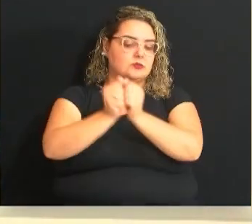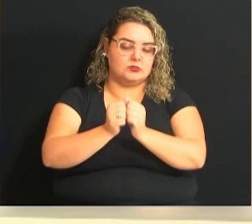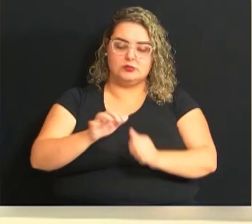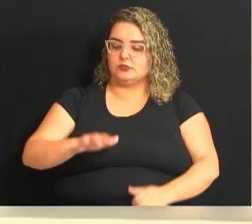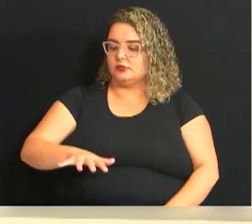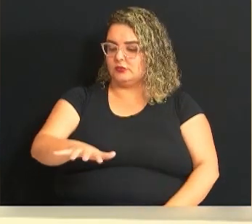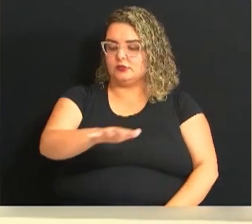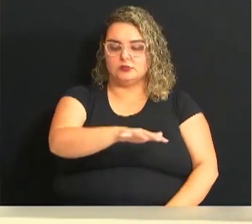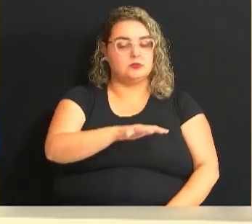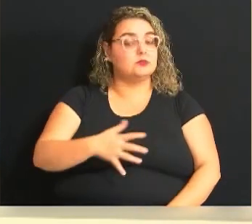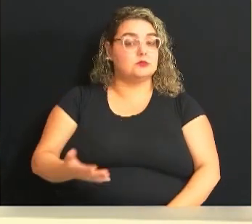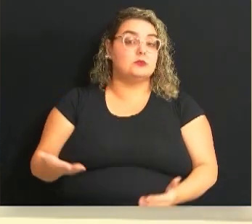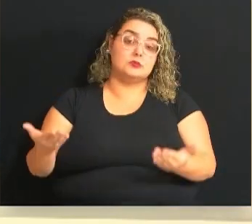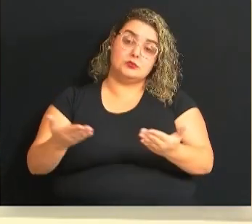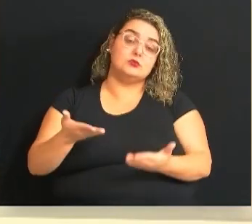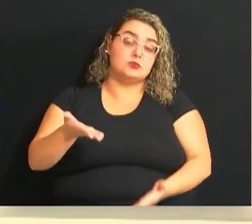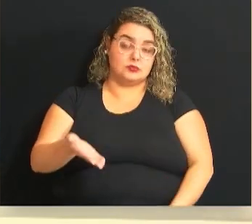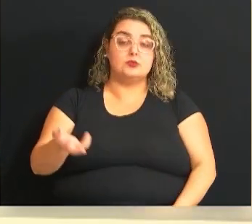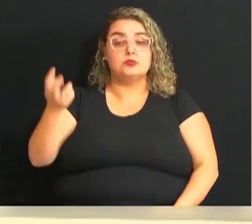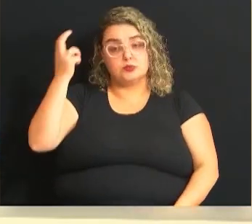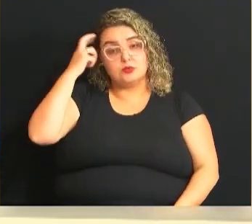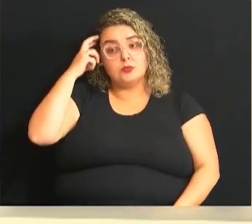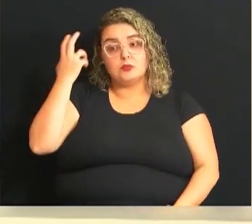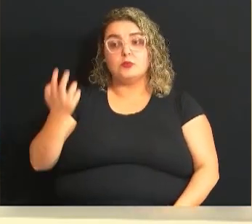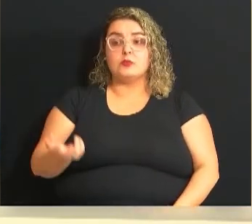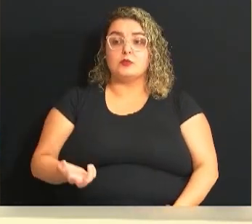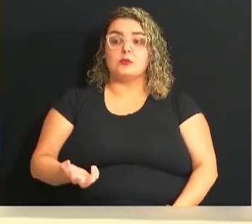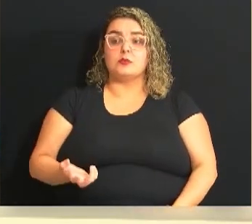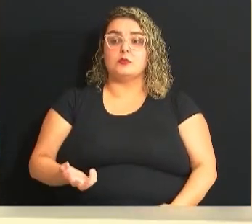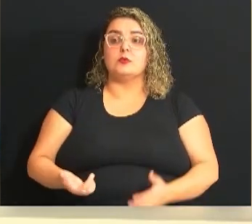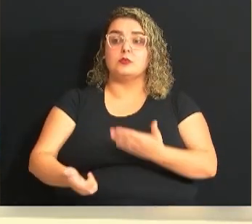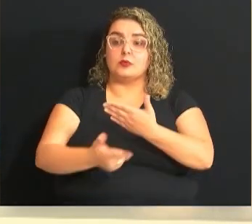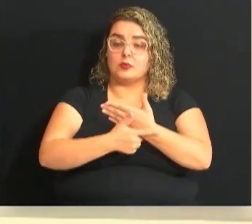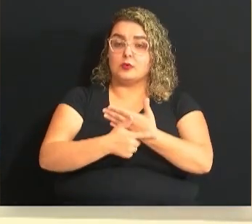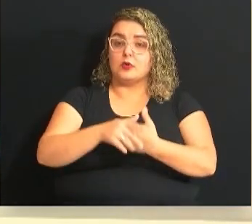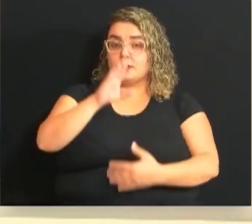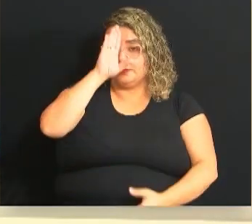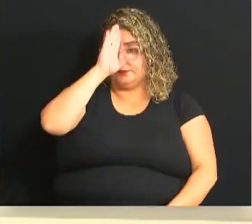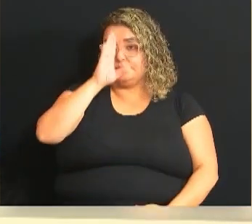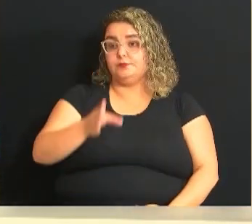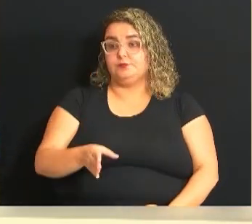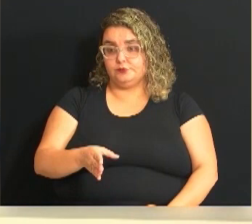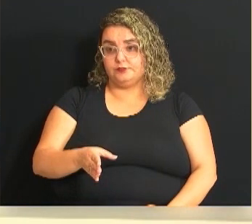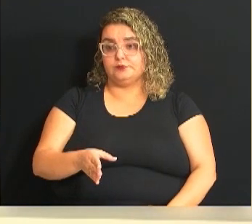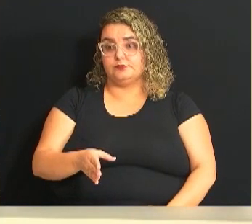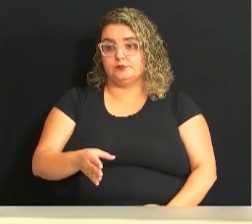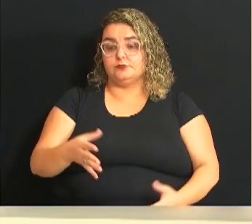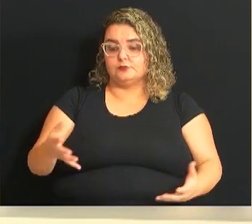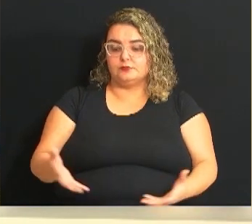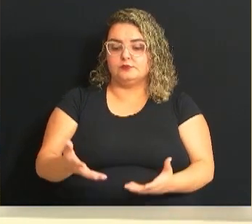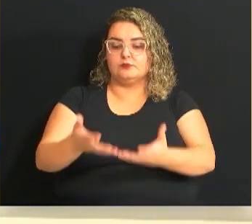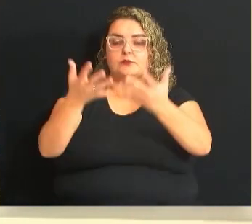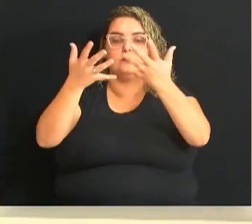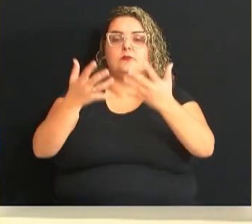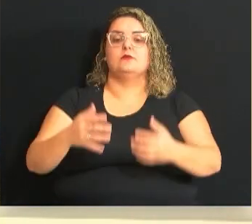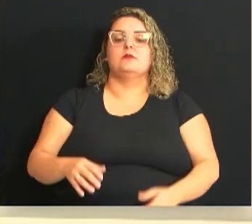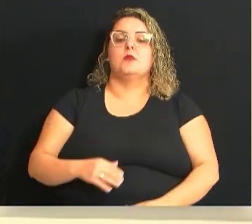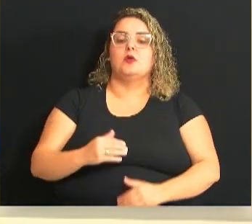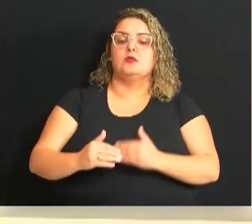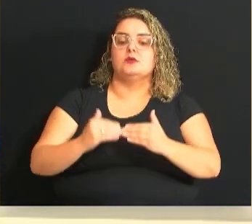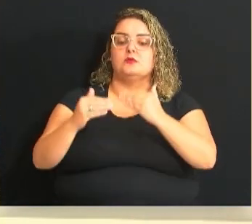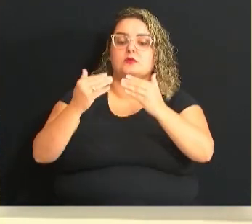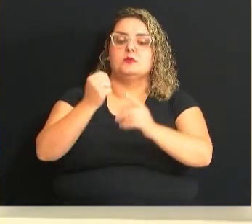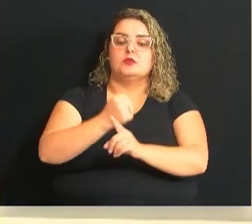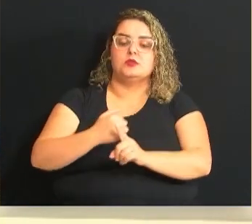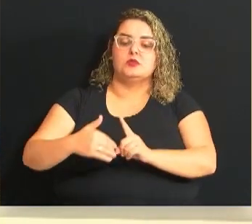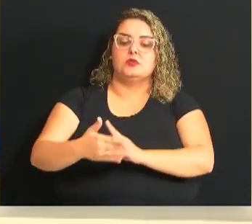No caso de hoje, a cultura como um papel principal para ser uma mola propulsora do desenvolvimento socioeconômico da